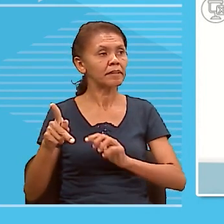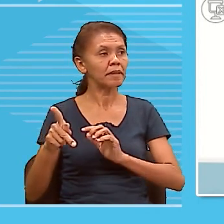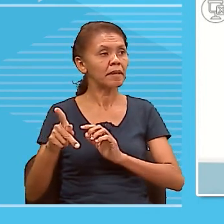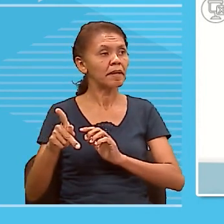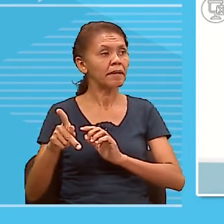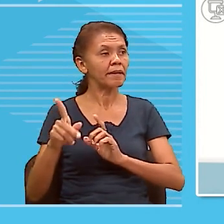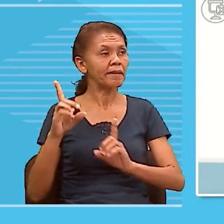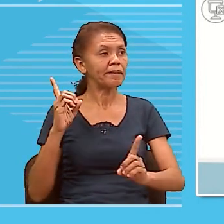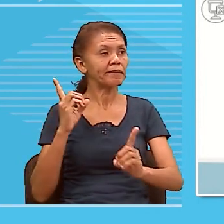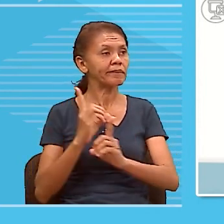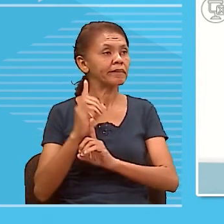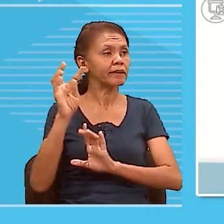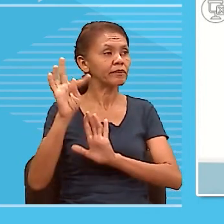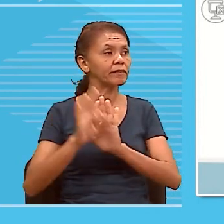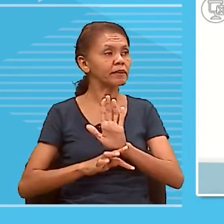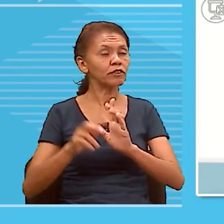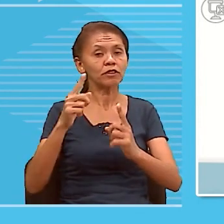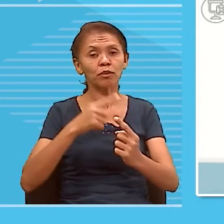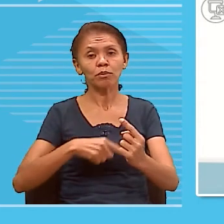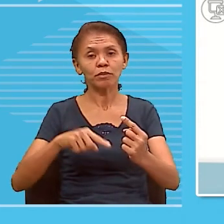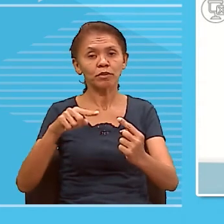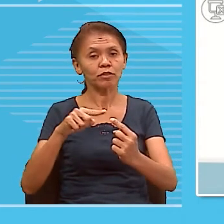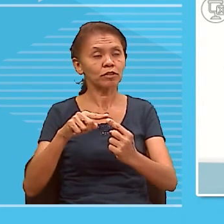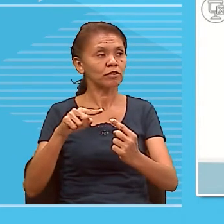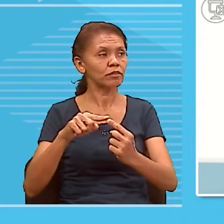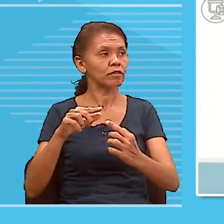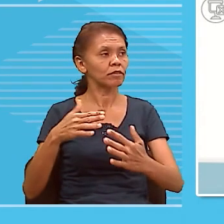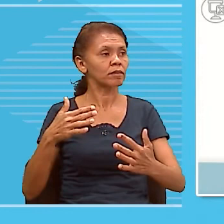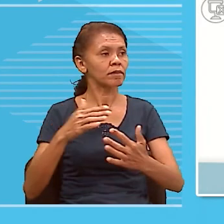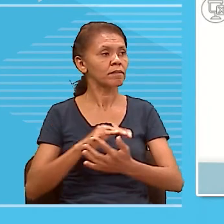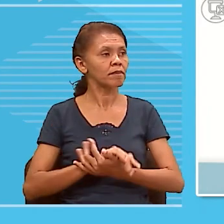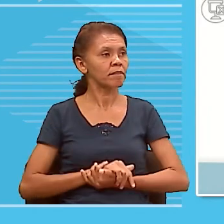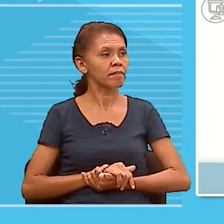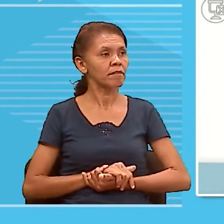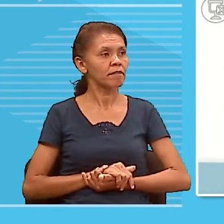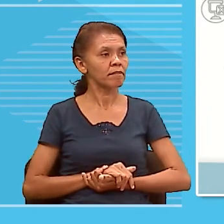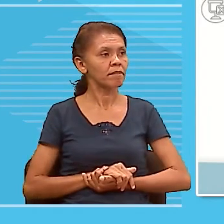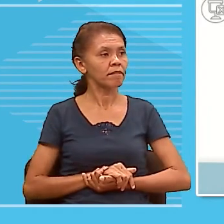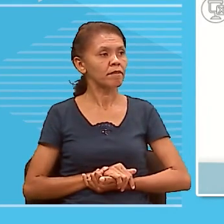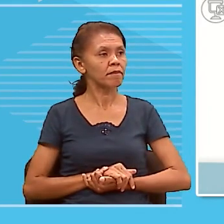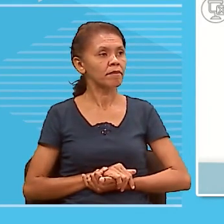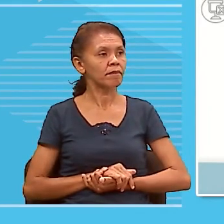texto tem como finalidade Cadê o ainda assim